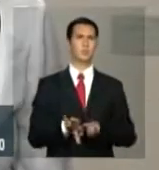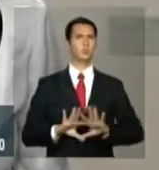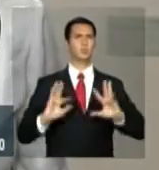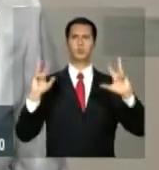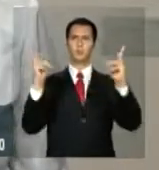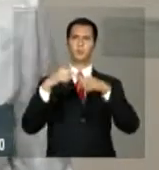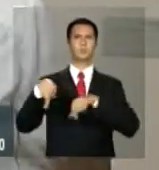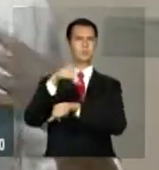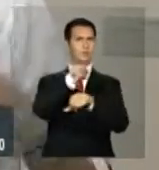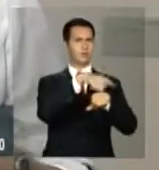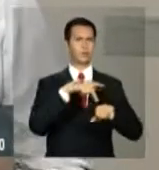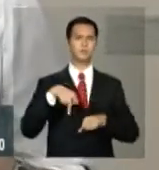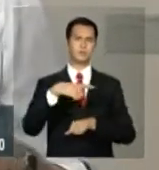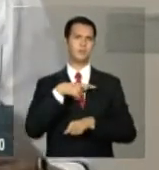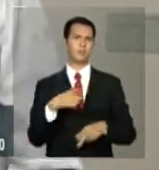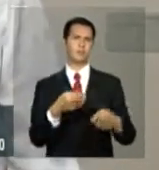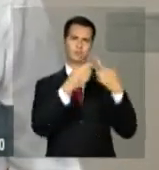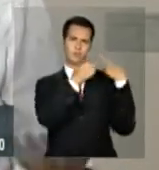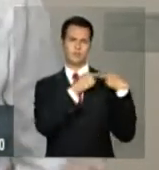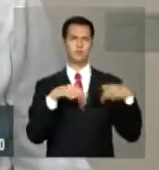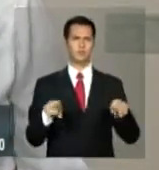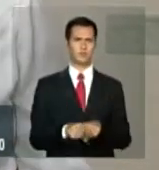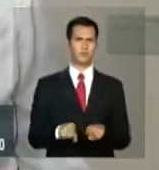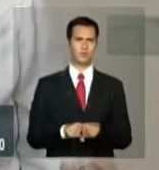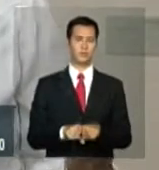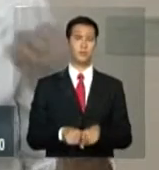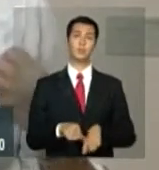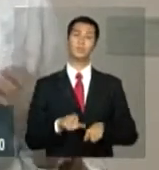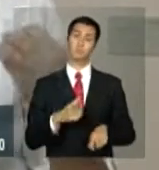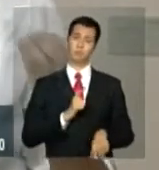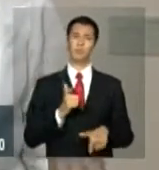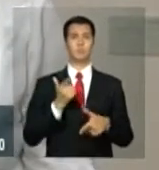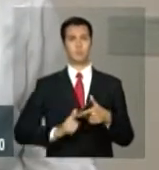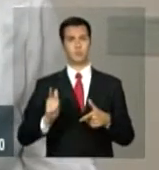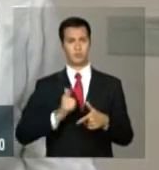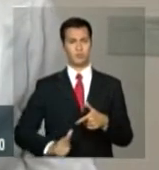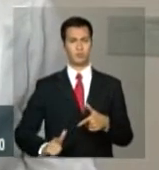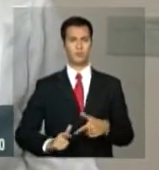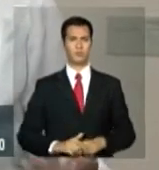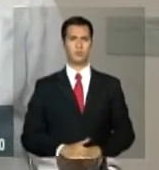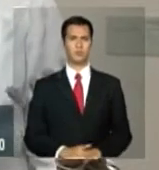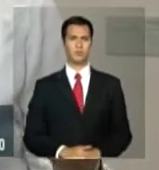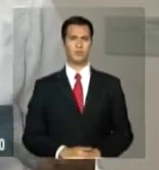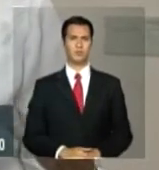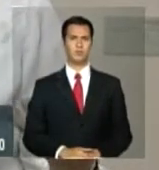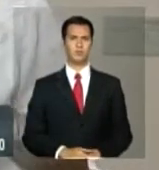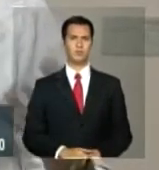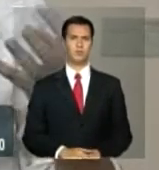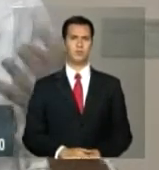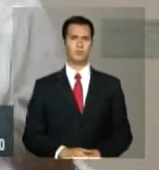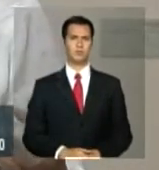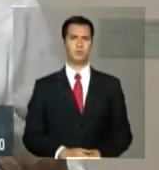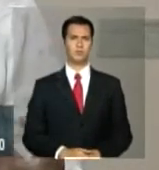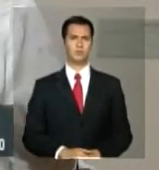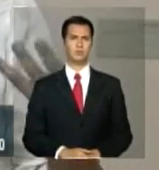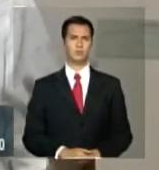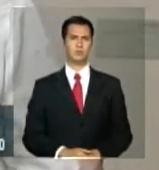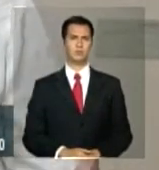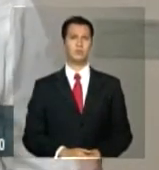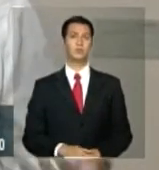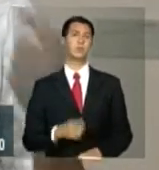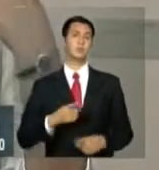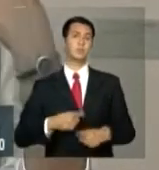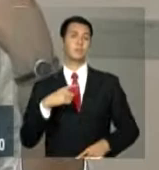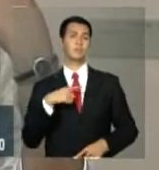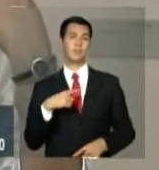têm responsabilidade. Agora, tem problemas. A questão é essa. Você tem uma união